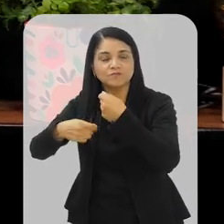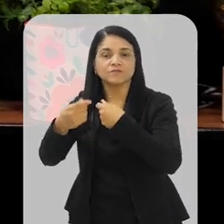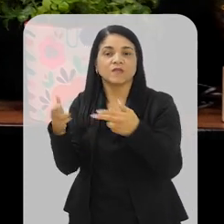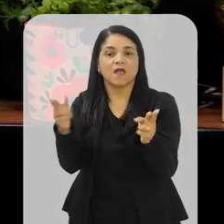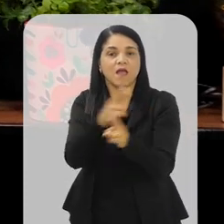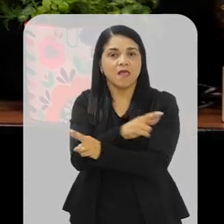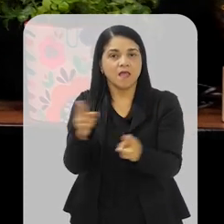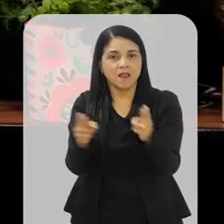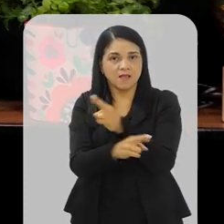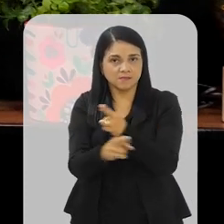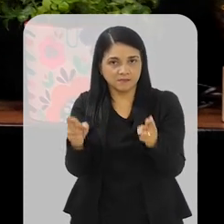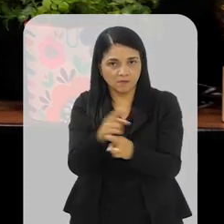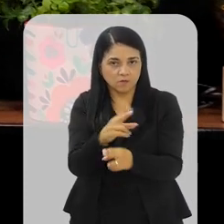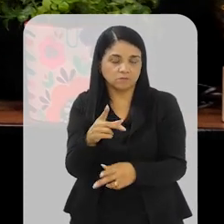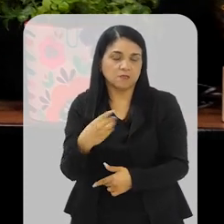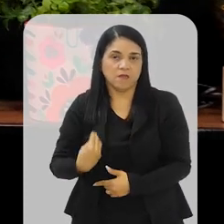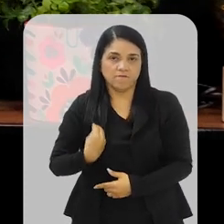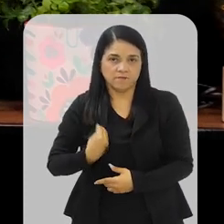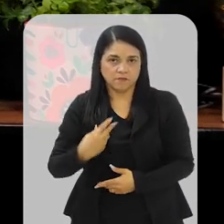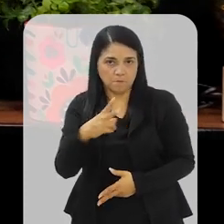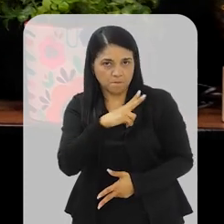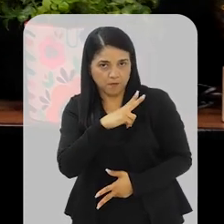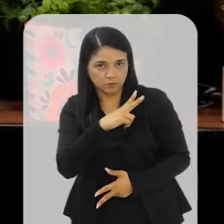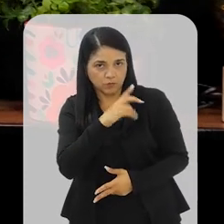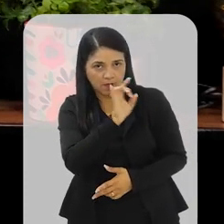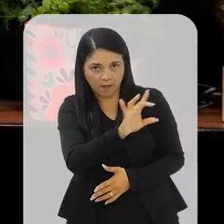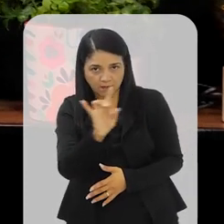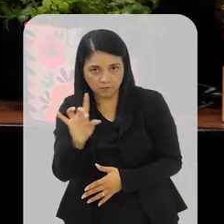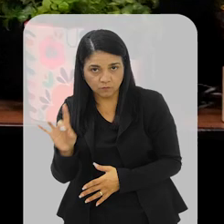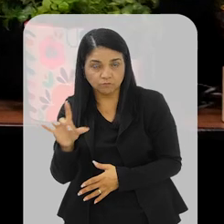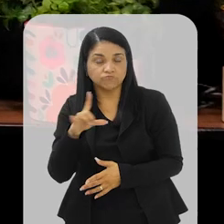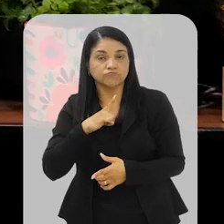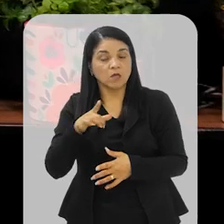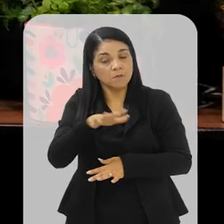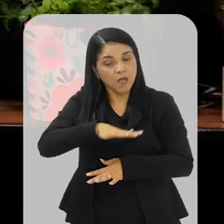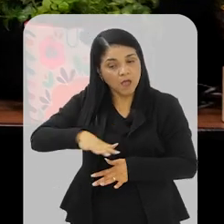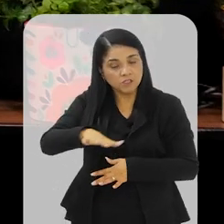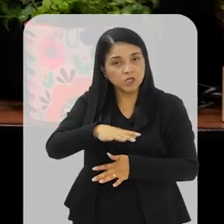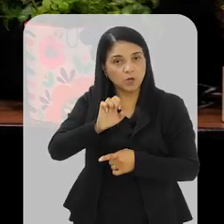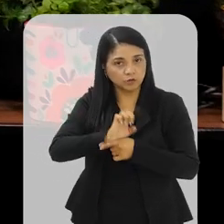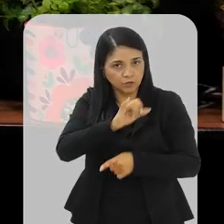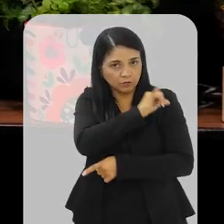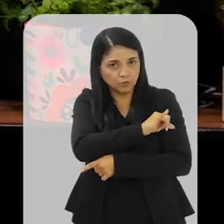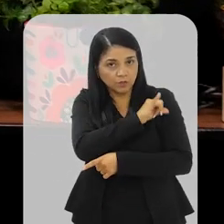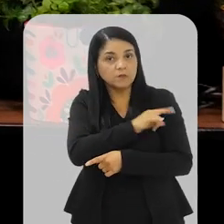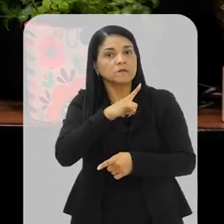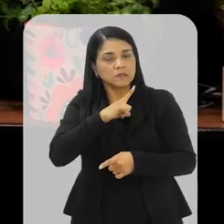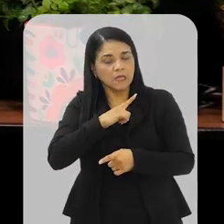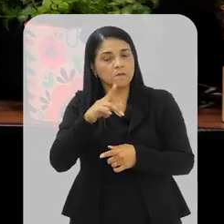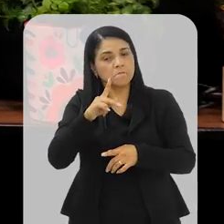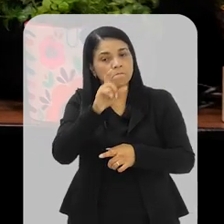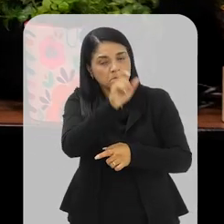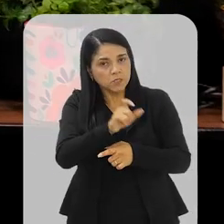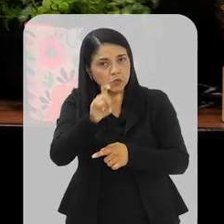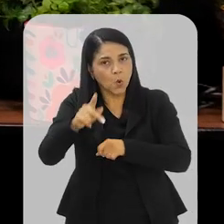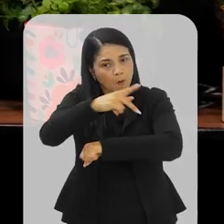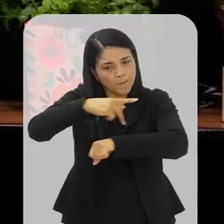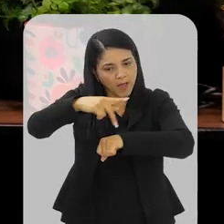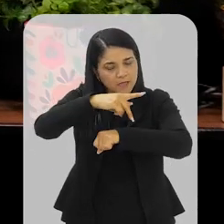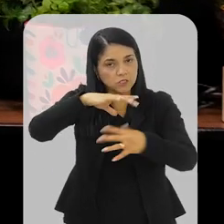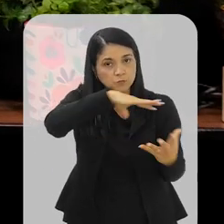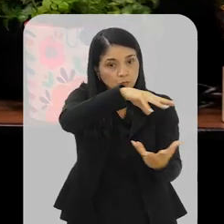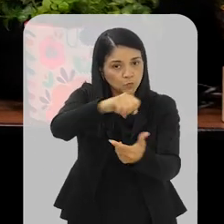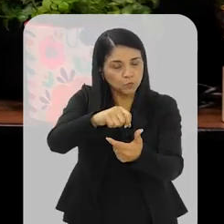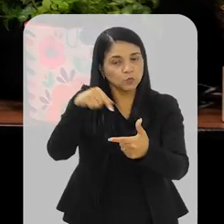relações na na vida privada n nós somos uma região que tem muitos estrangeiros que moram aqui